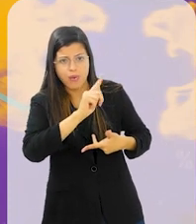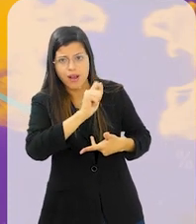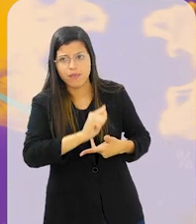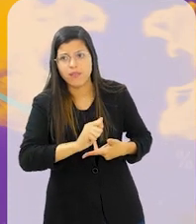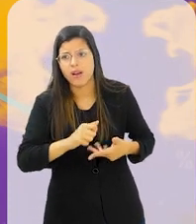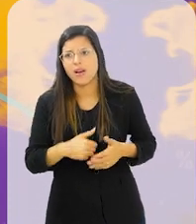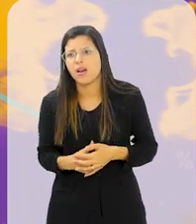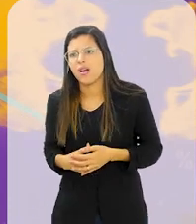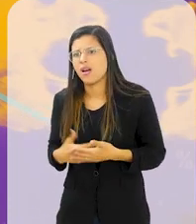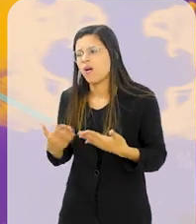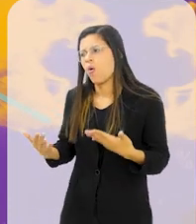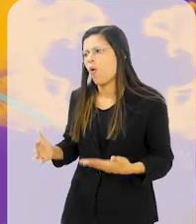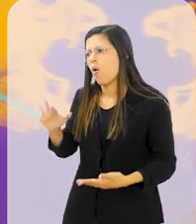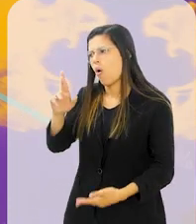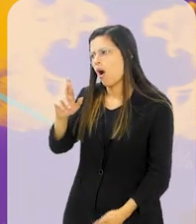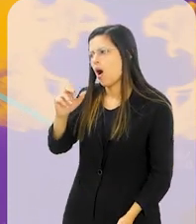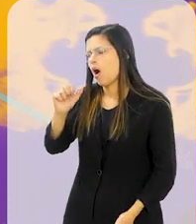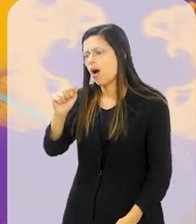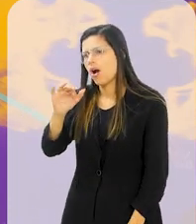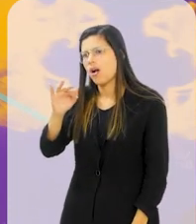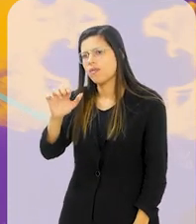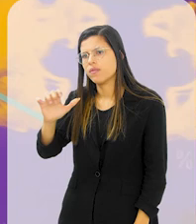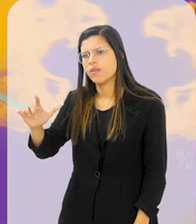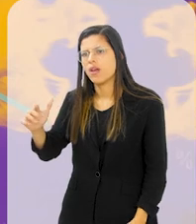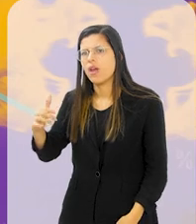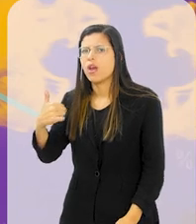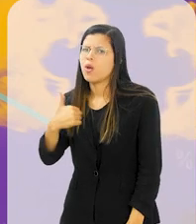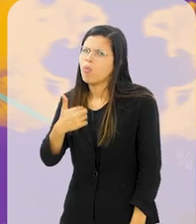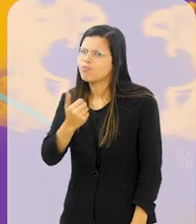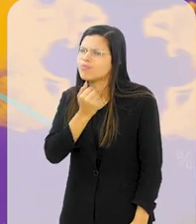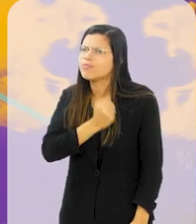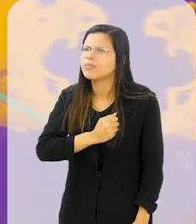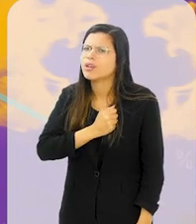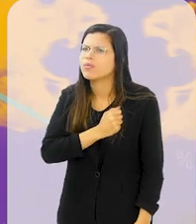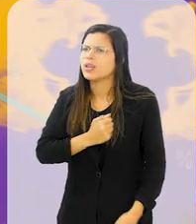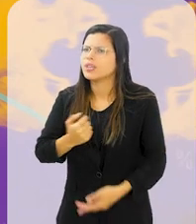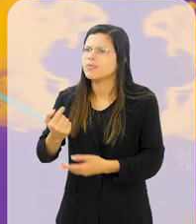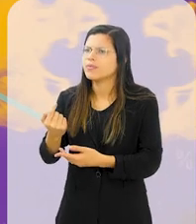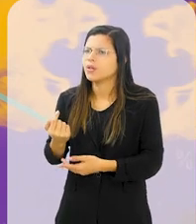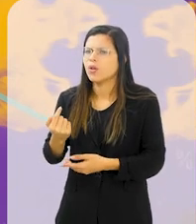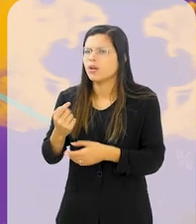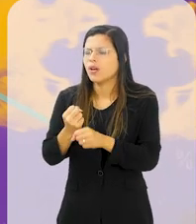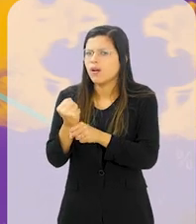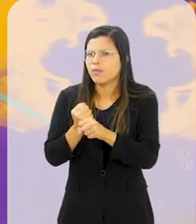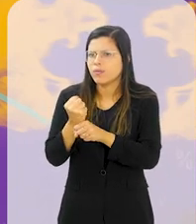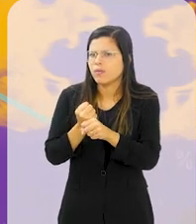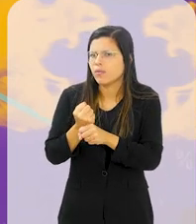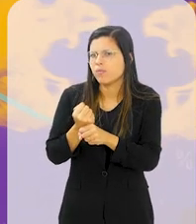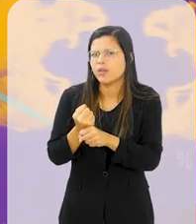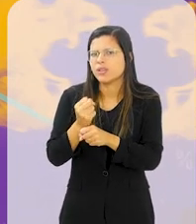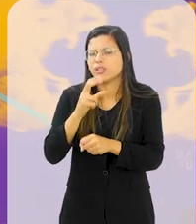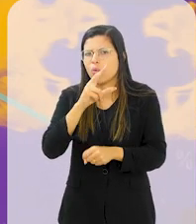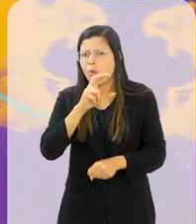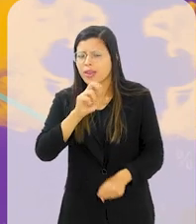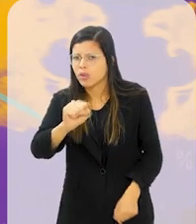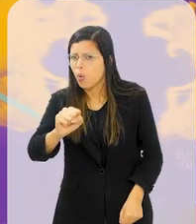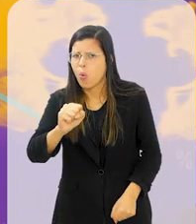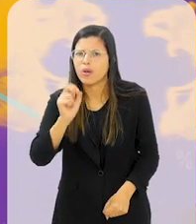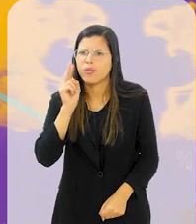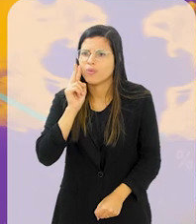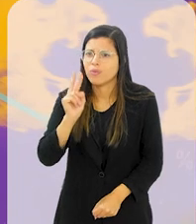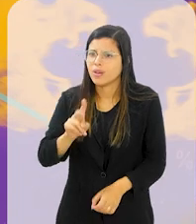última... Rafael Marques, eu sou saudosista, não vi 58, até porque não estava aqui. Não